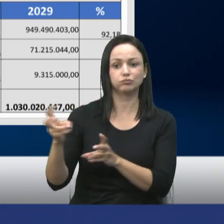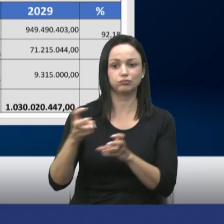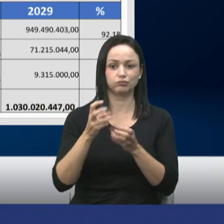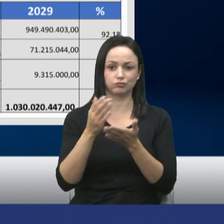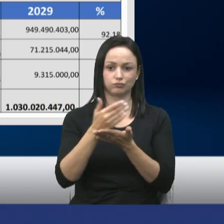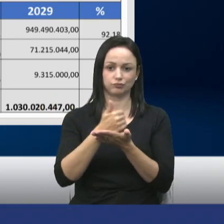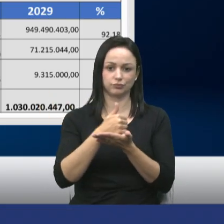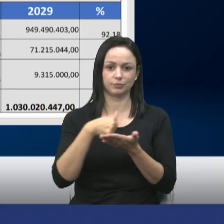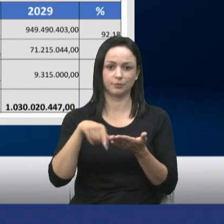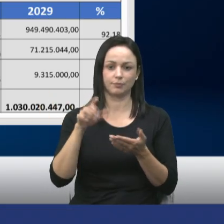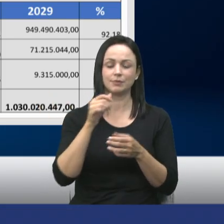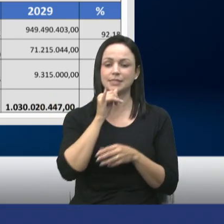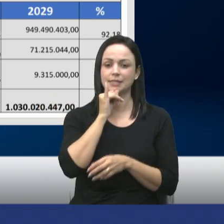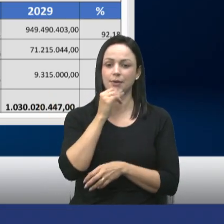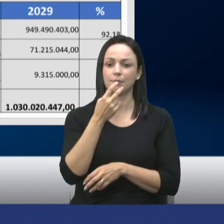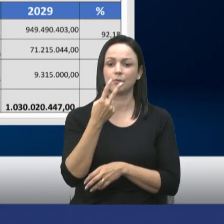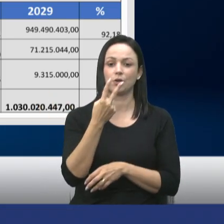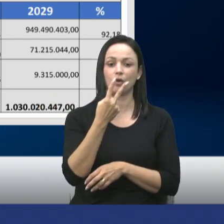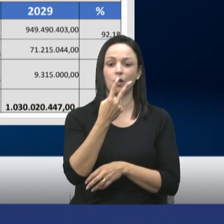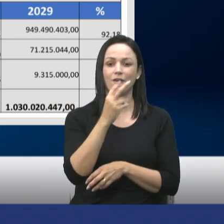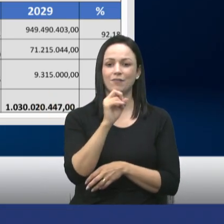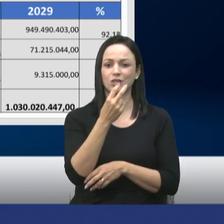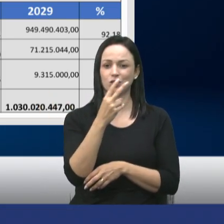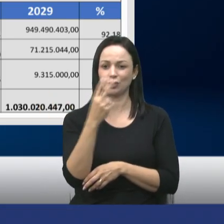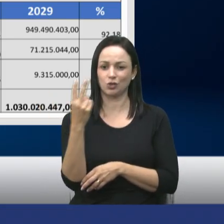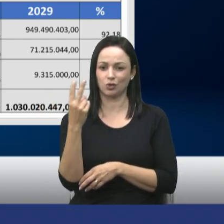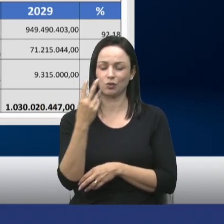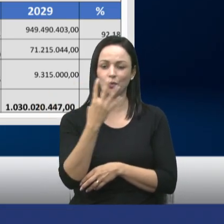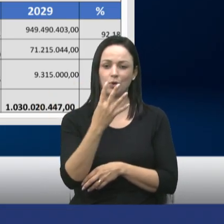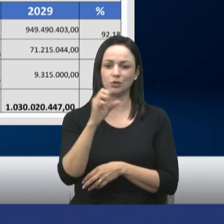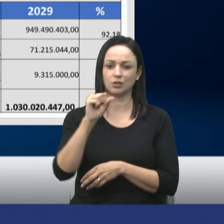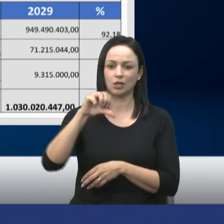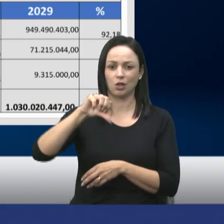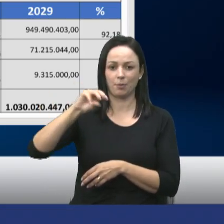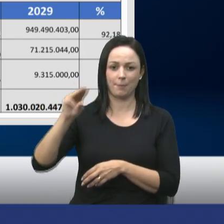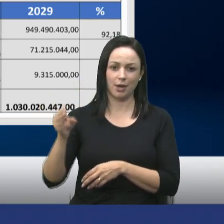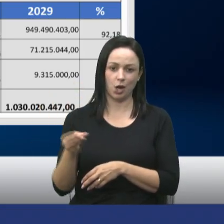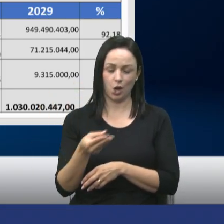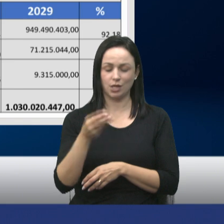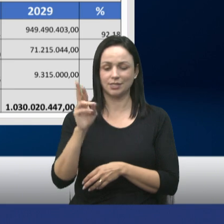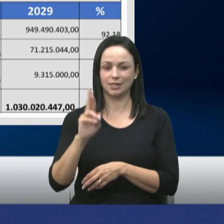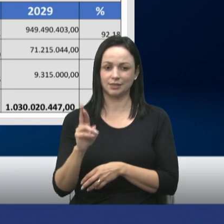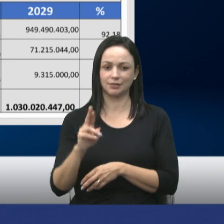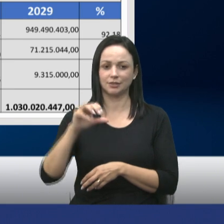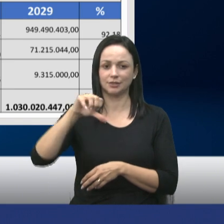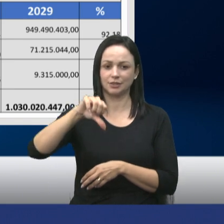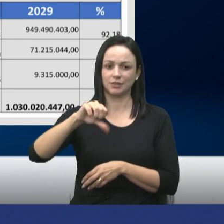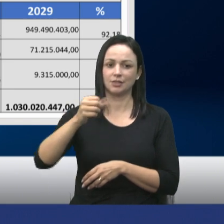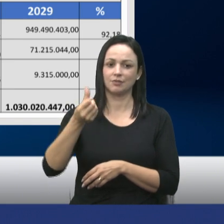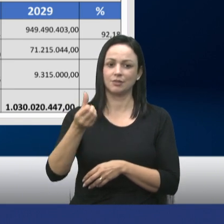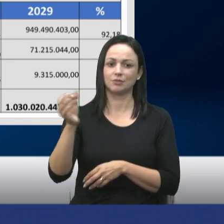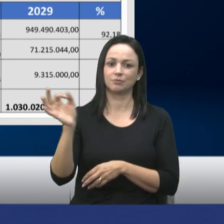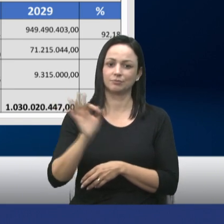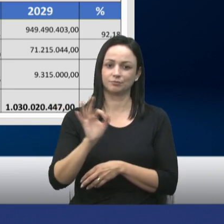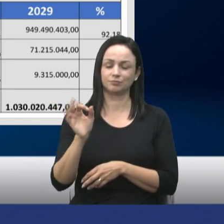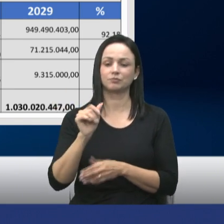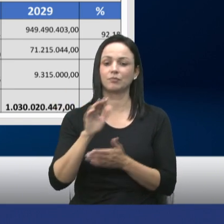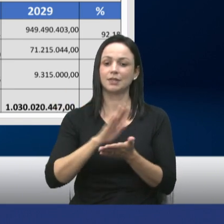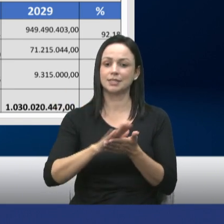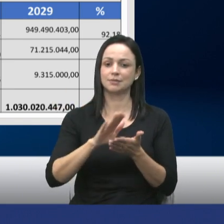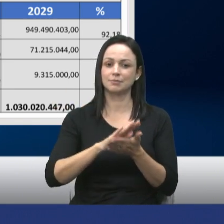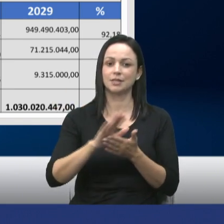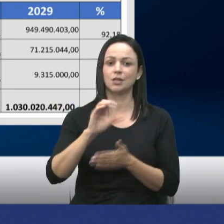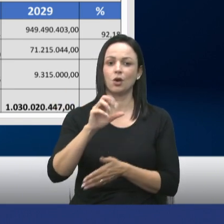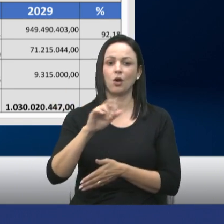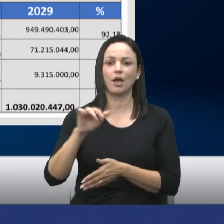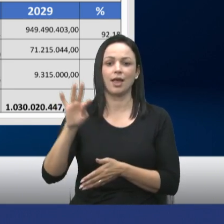Por exemplo, em 2022, dos 489 milhões de reais, 96% foi com despesas